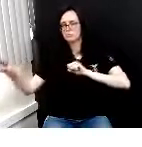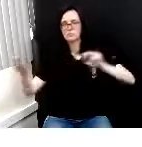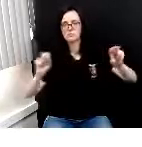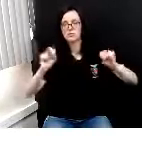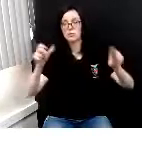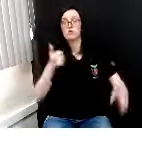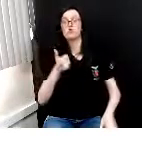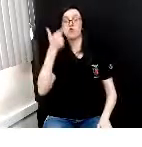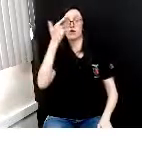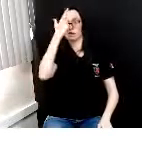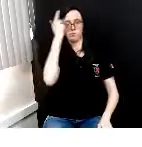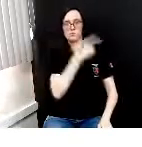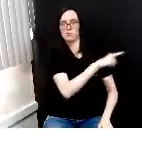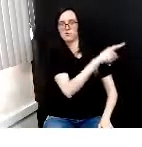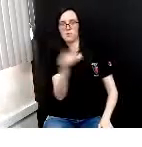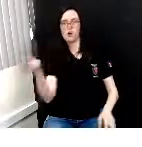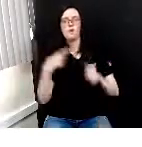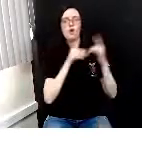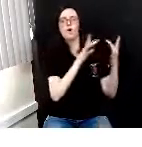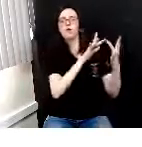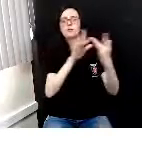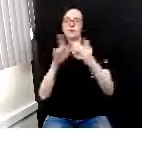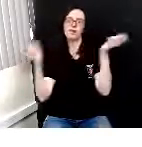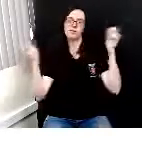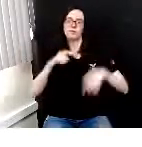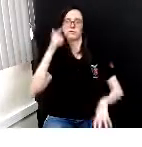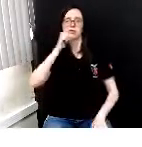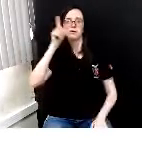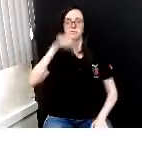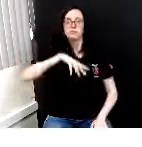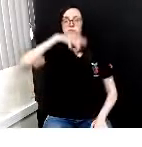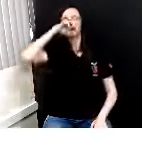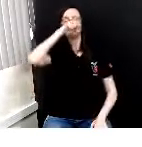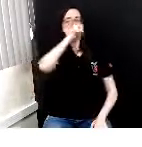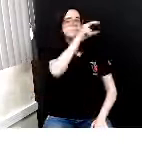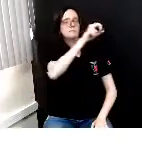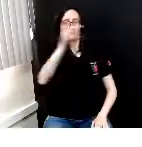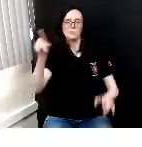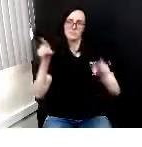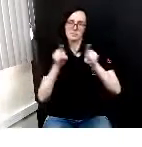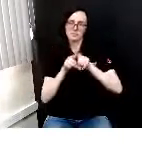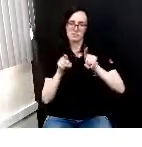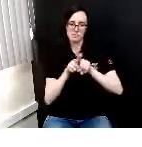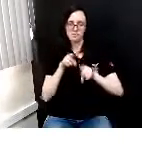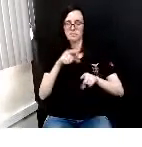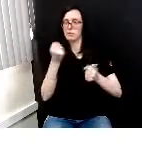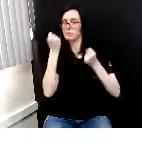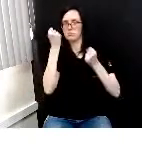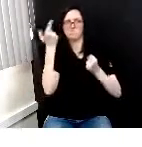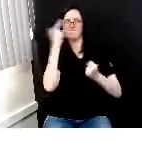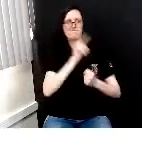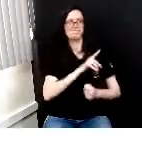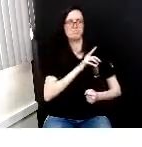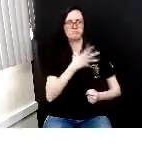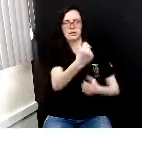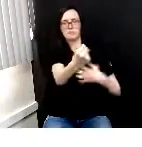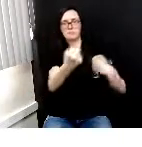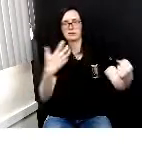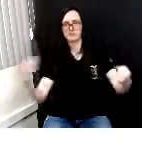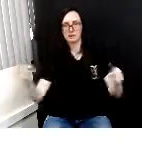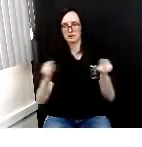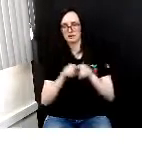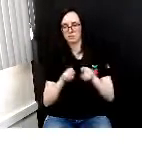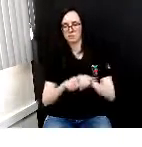12 pessoas no mínimo, porque é transmitido pelas vias respiratórias e tem um alto poder de contágio. Também